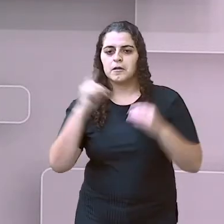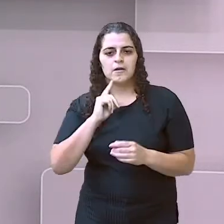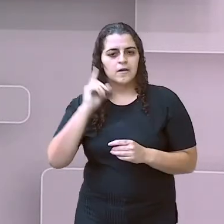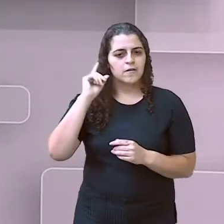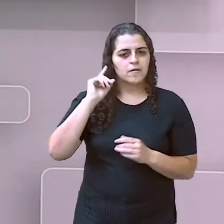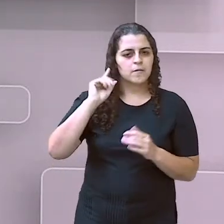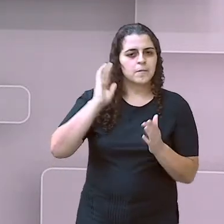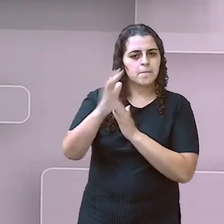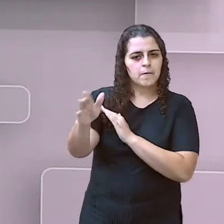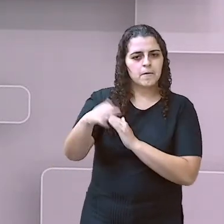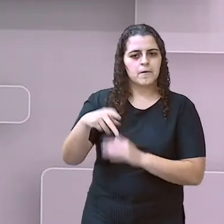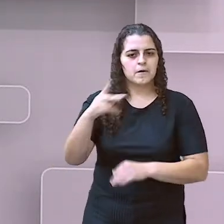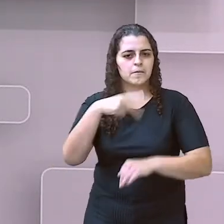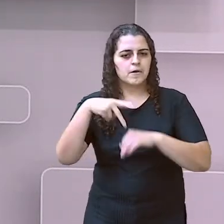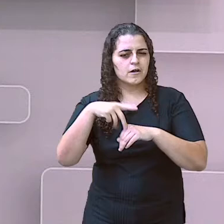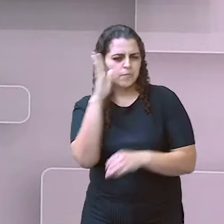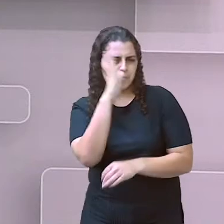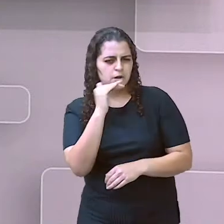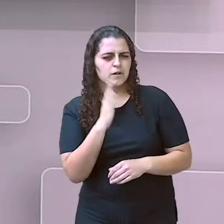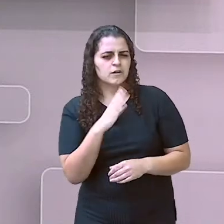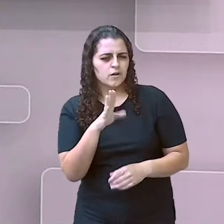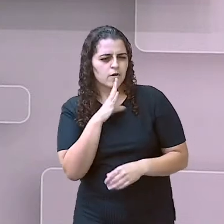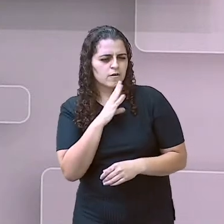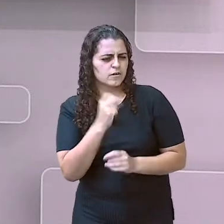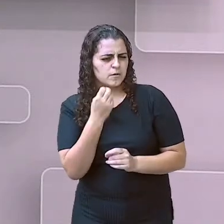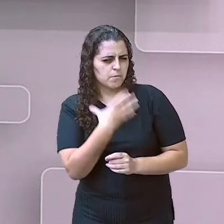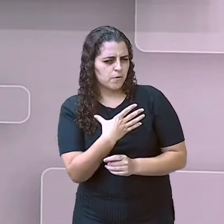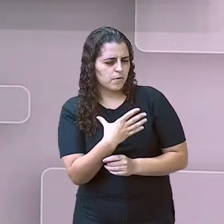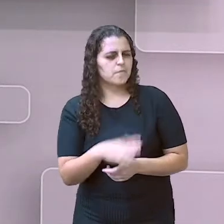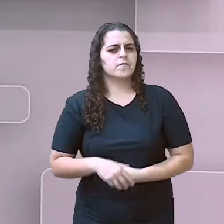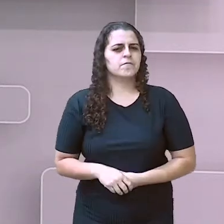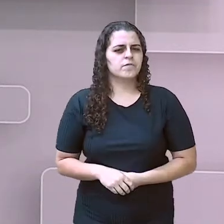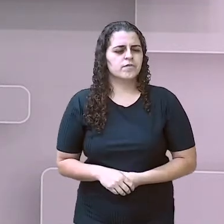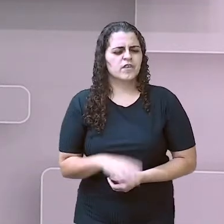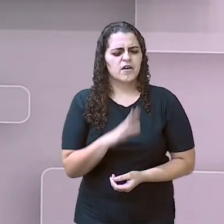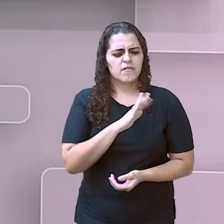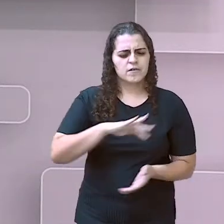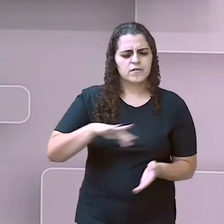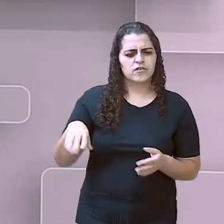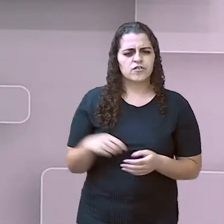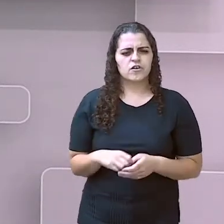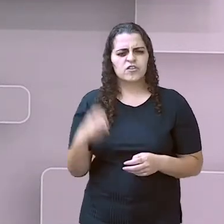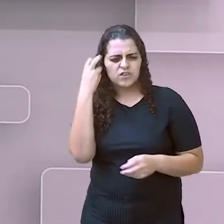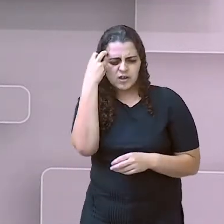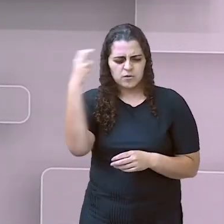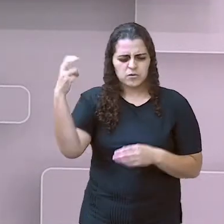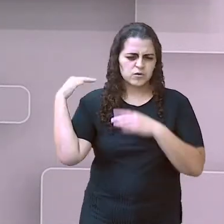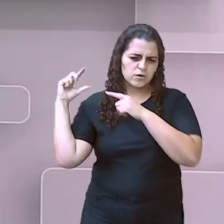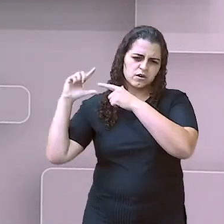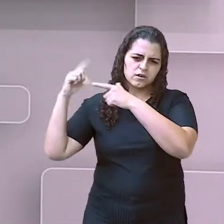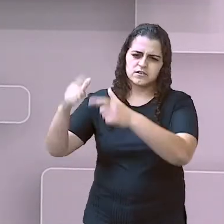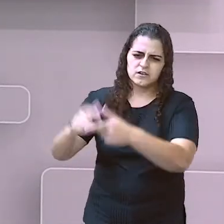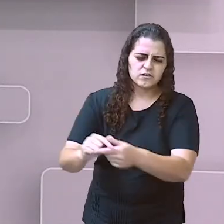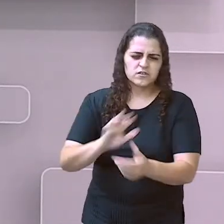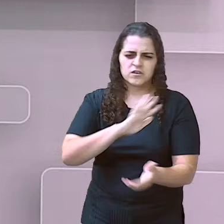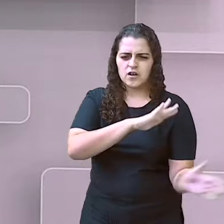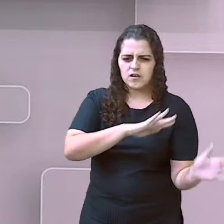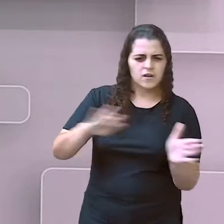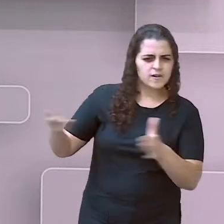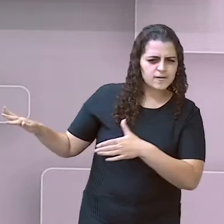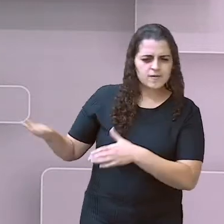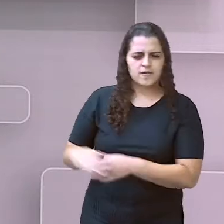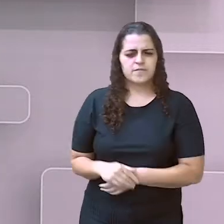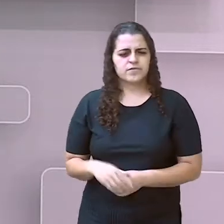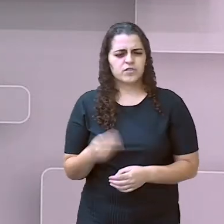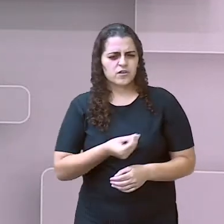para o Brasil, que lá é muito bom? Vamos deixar o nosso povo aqui, nossas tradições, o